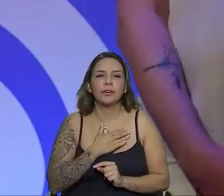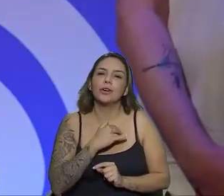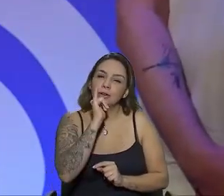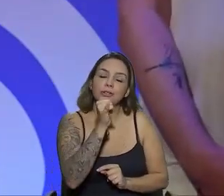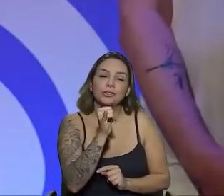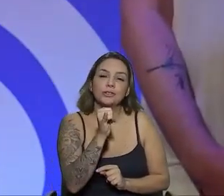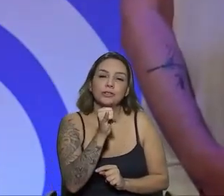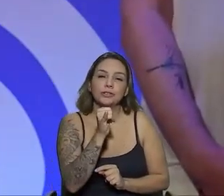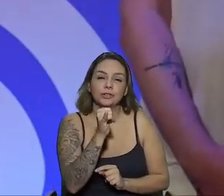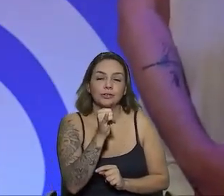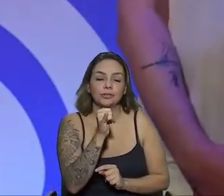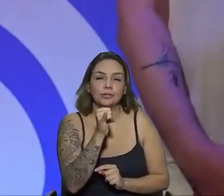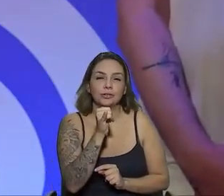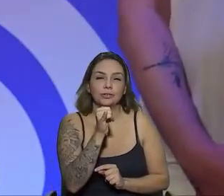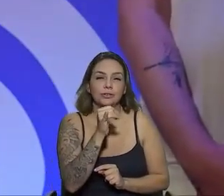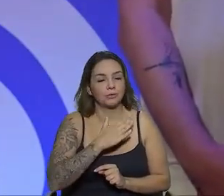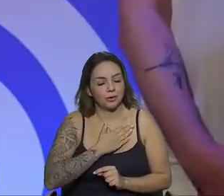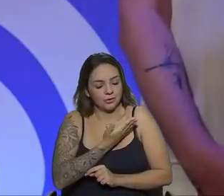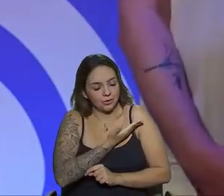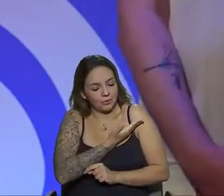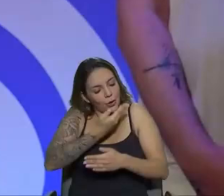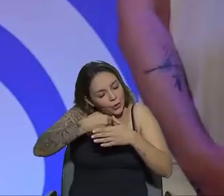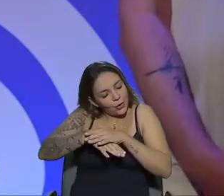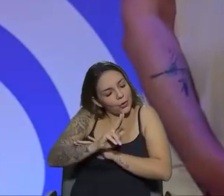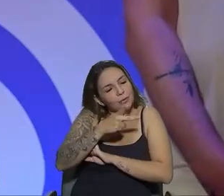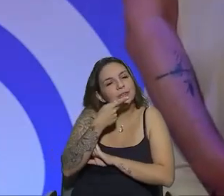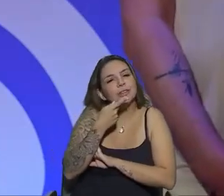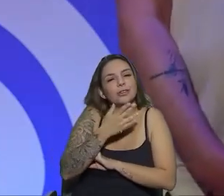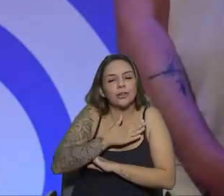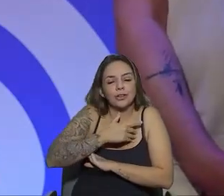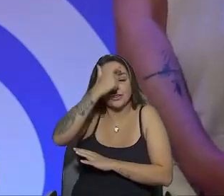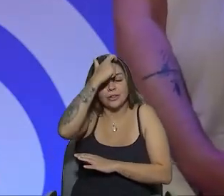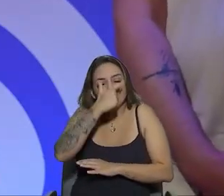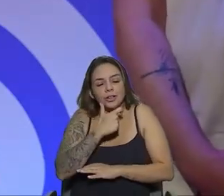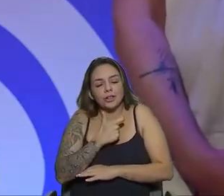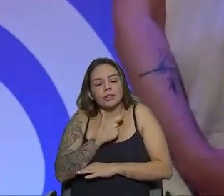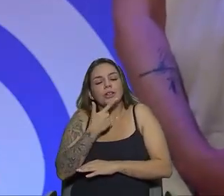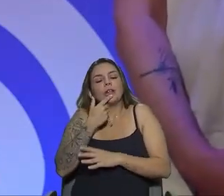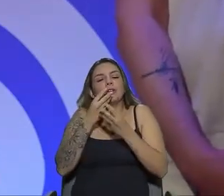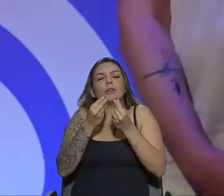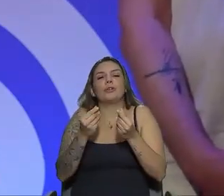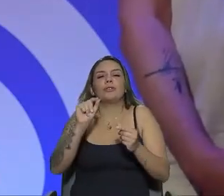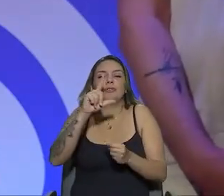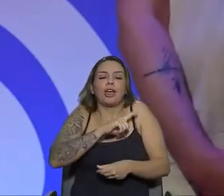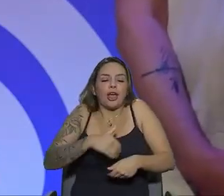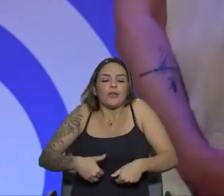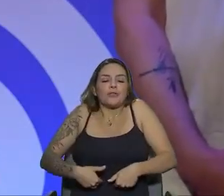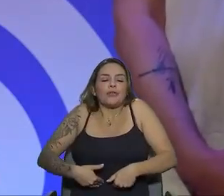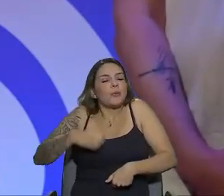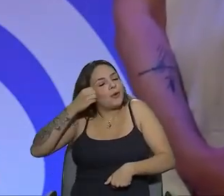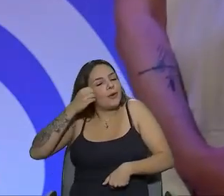te digo, caro leitor, meus amigos costumam dizer que eu sou a saciedade de quem tem fome